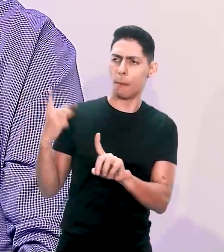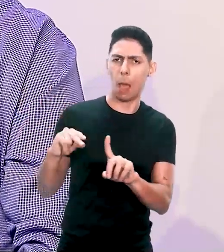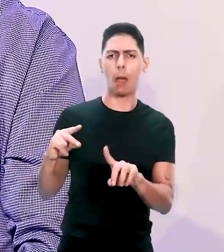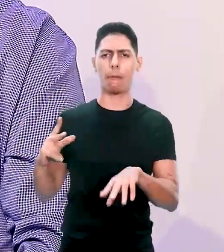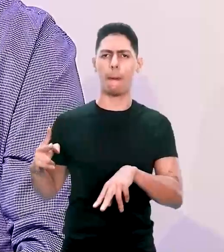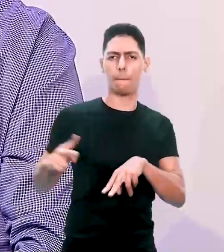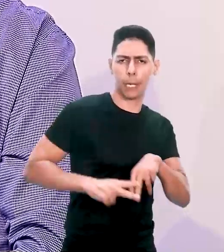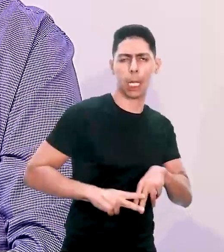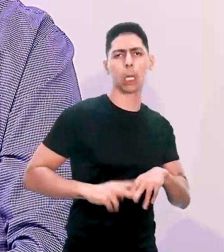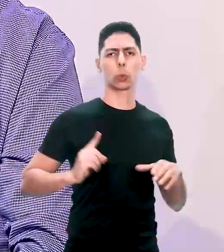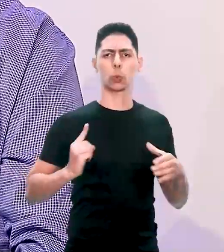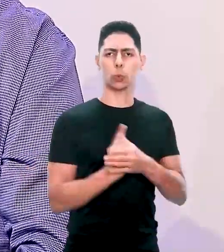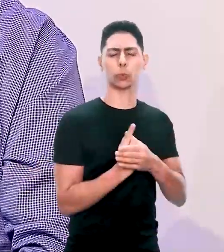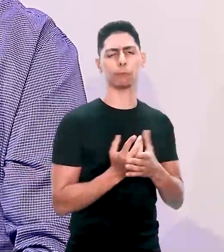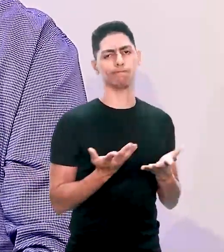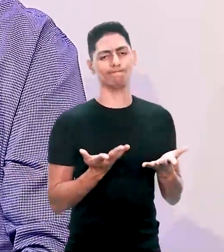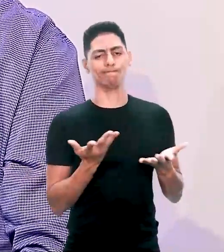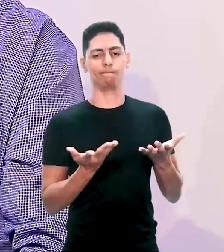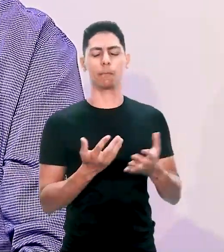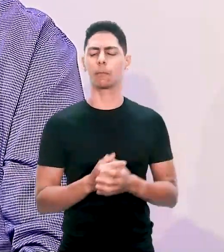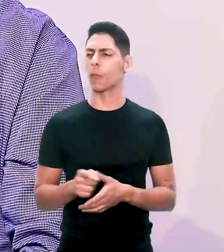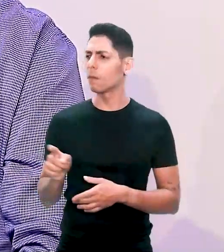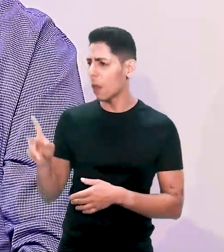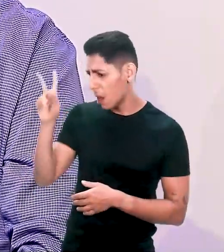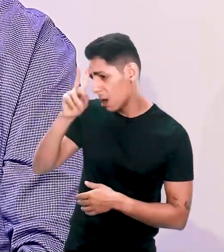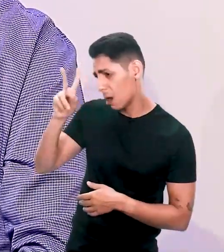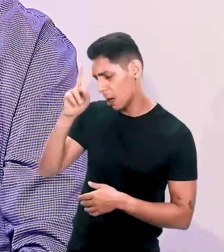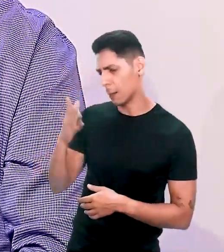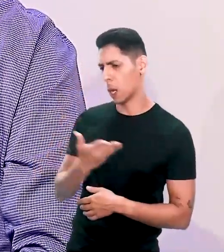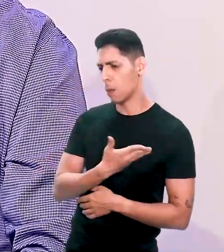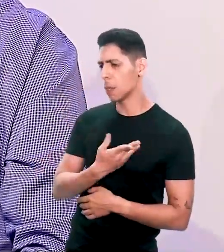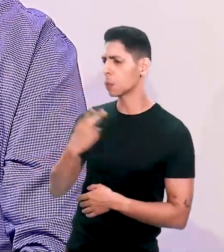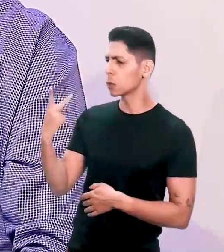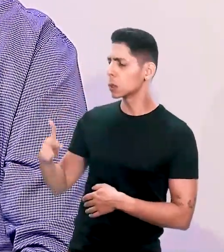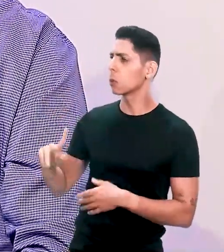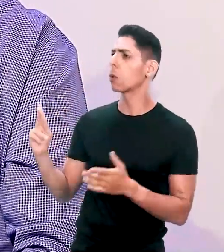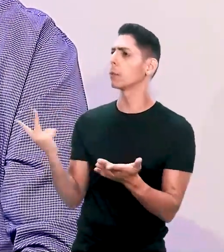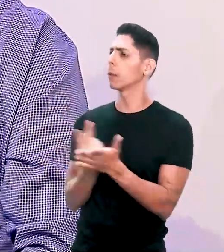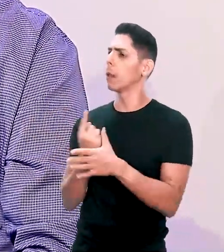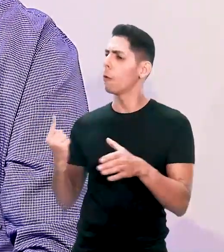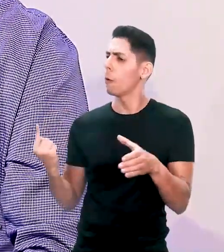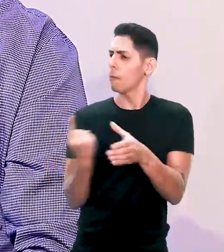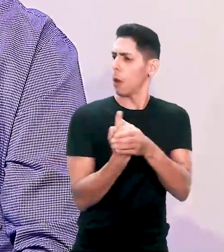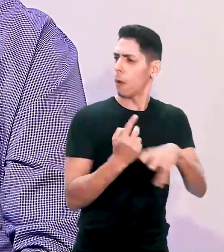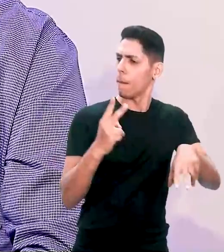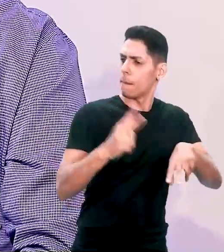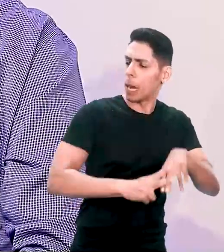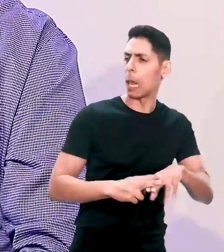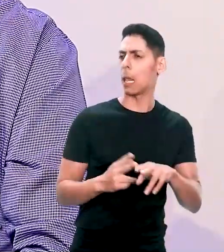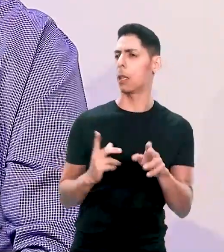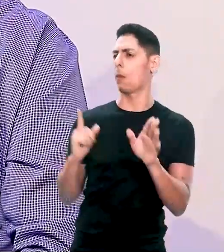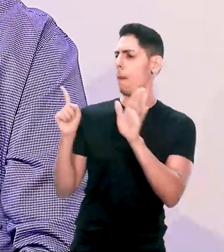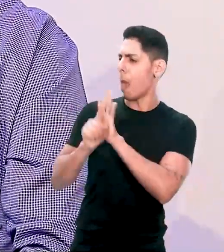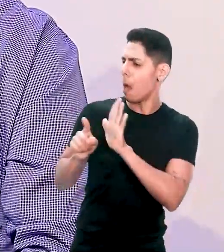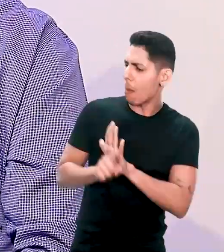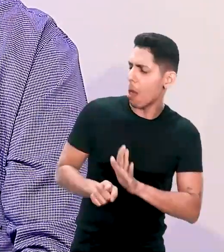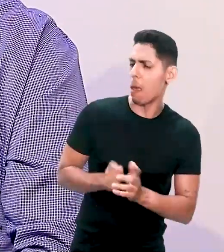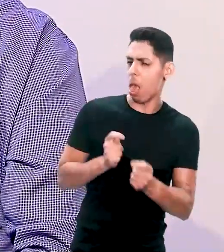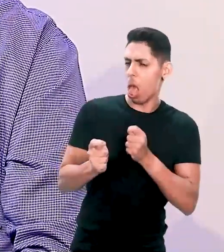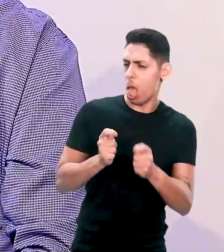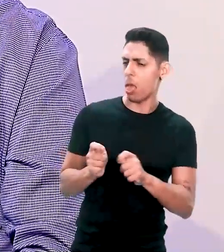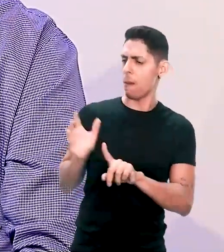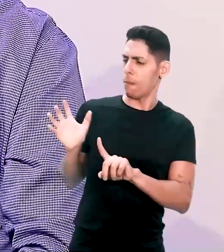né? E você lembra de algum colega, Petri, que chegou a ser preso, ser interrogado,